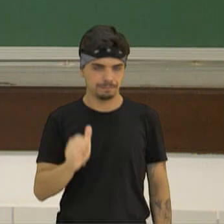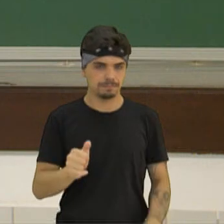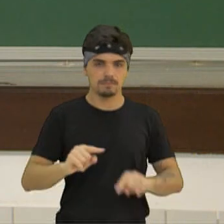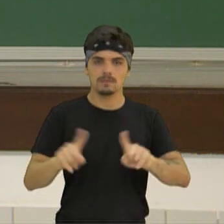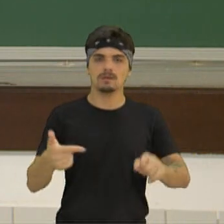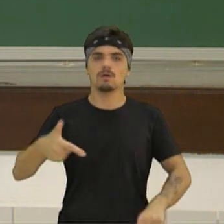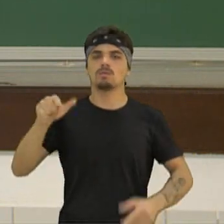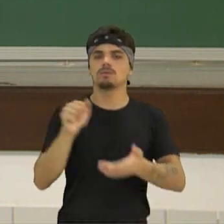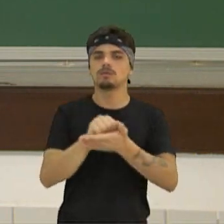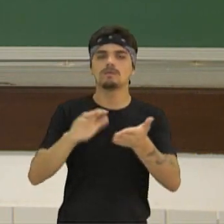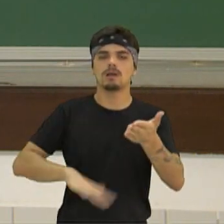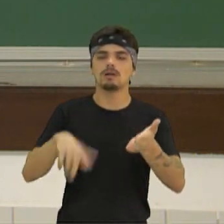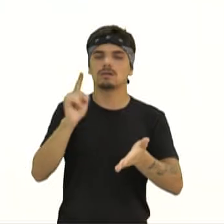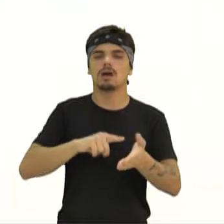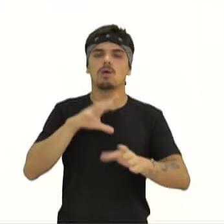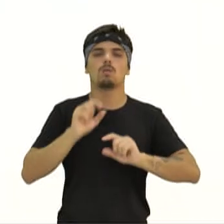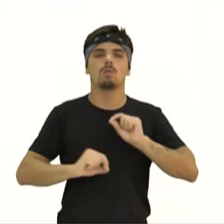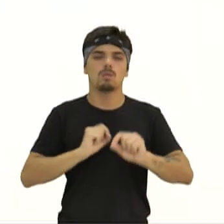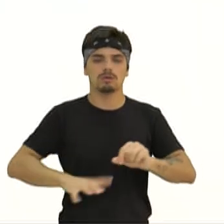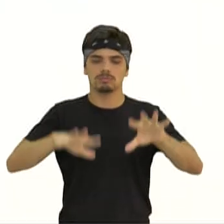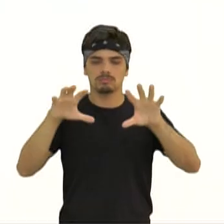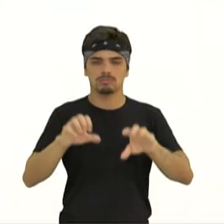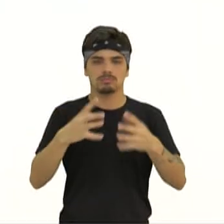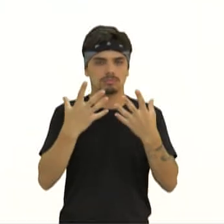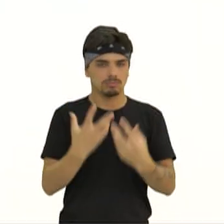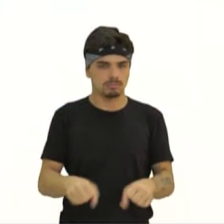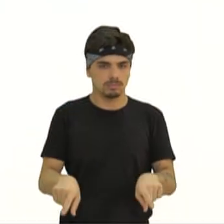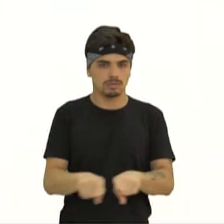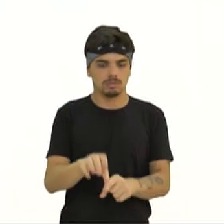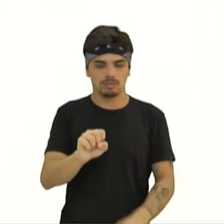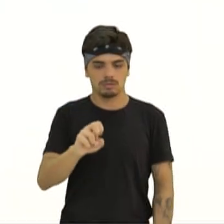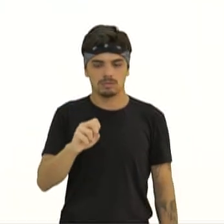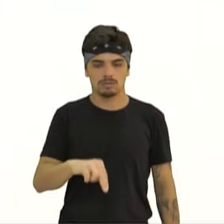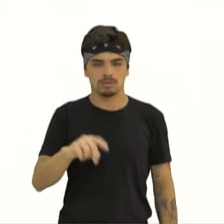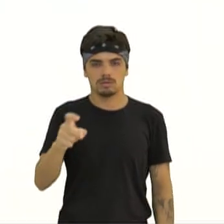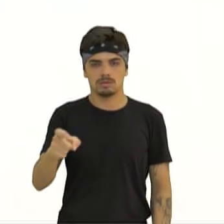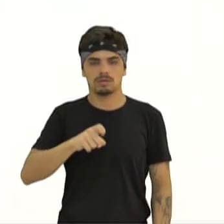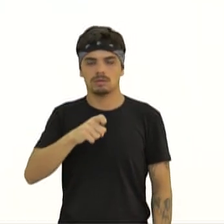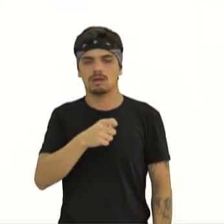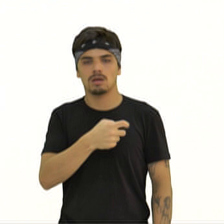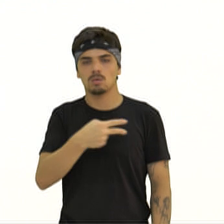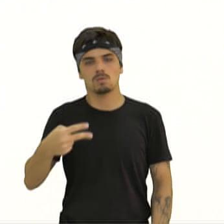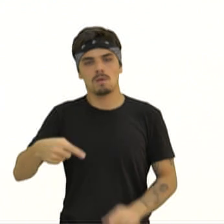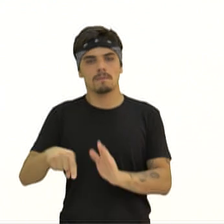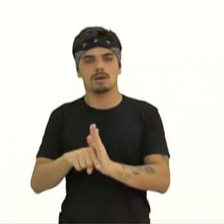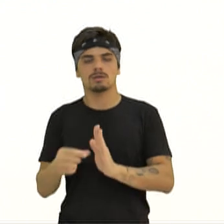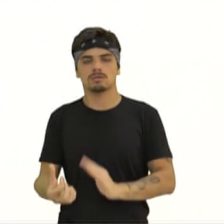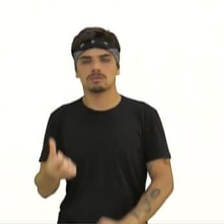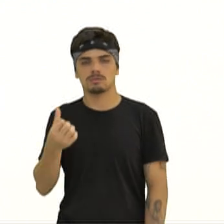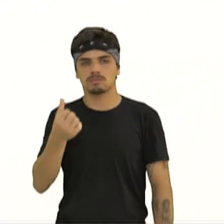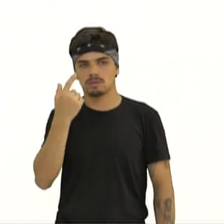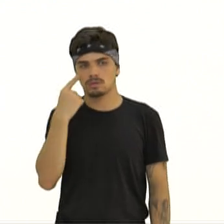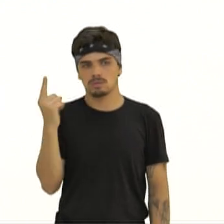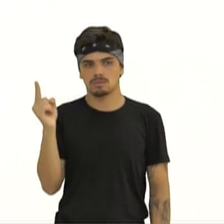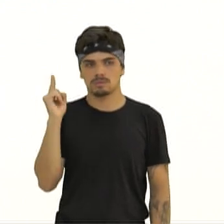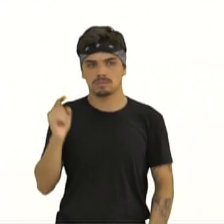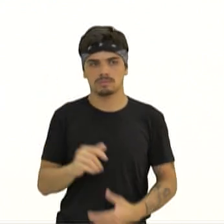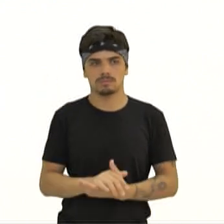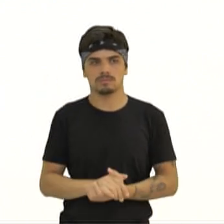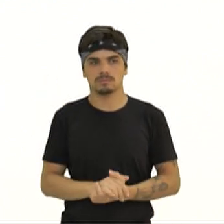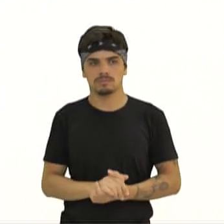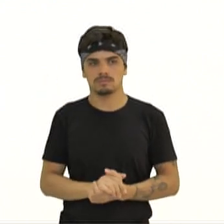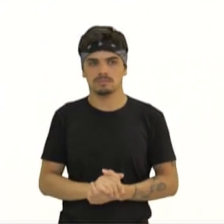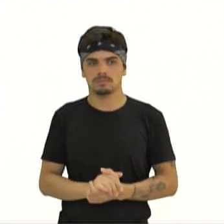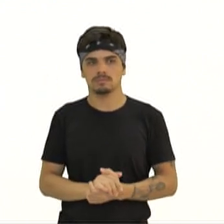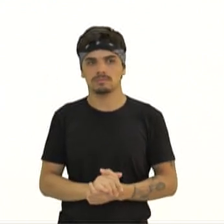próxima atividade, considere agora o seno de x, que é igual a menos meio. Ó, a indicação aqui, ó, que x